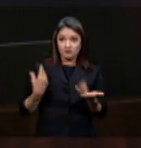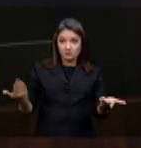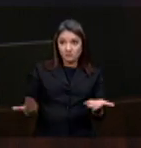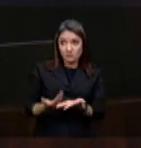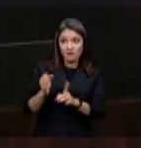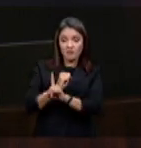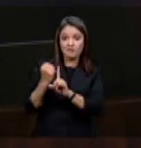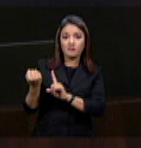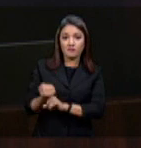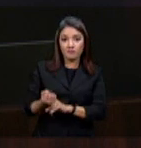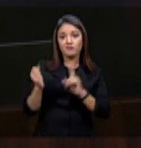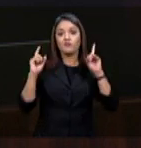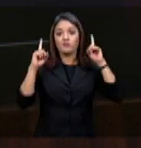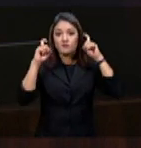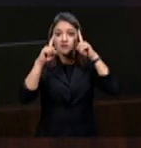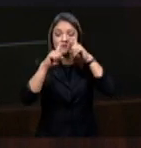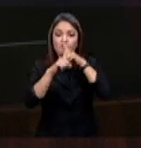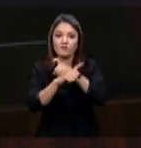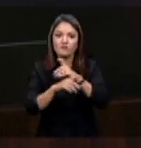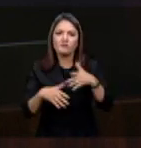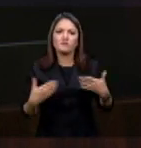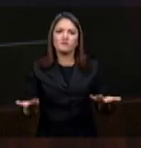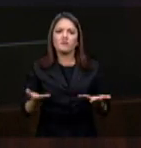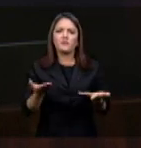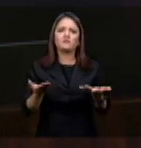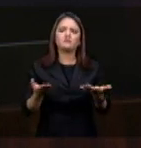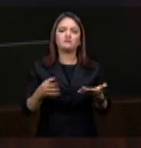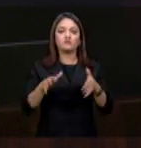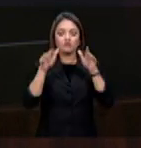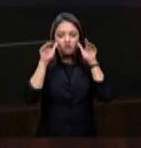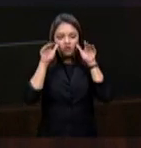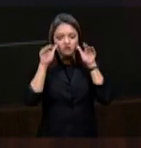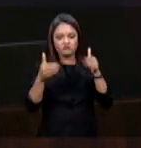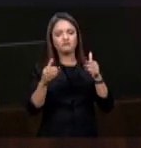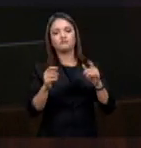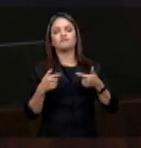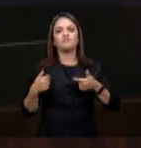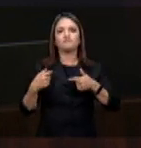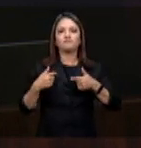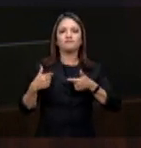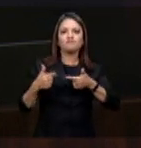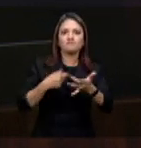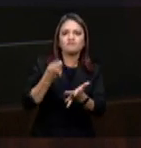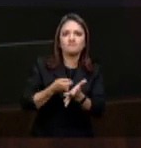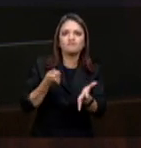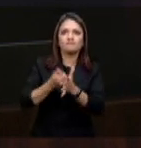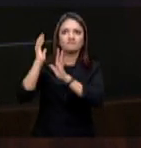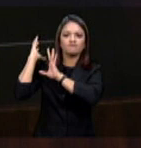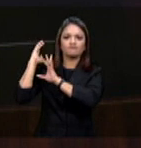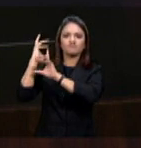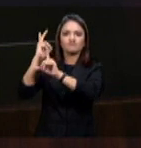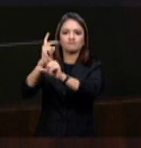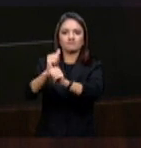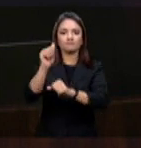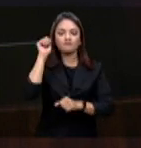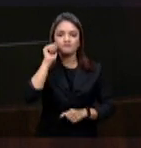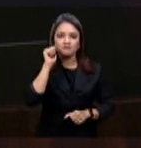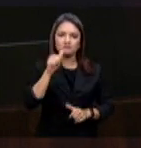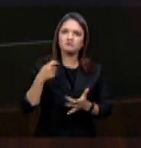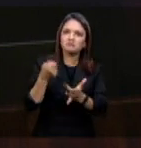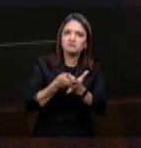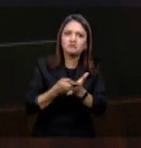simplificação e quando olhamos em particular portanto para luta histórica das mulheres por esse reconhecimento da Igualdade